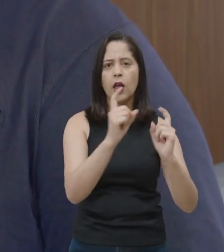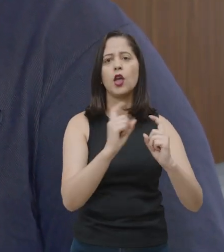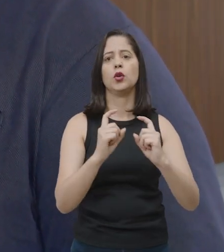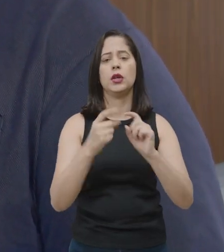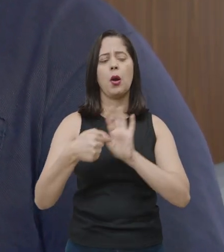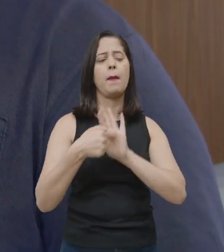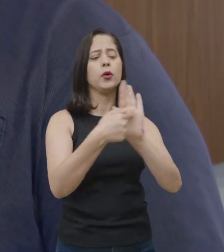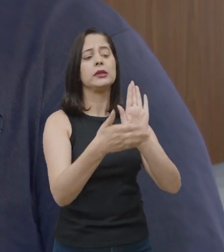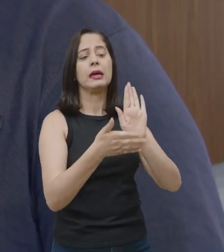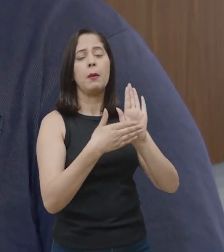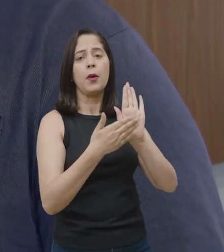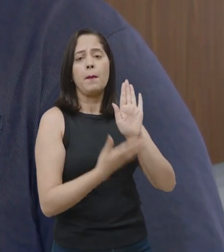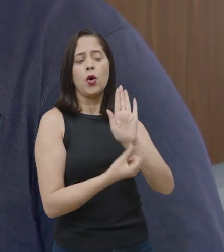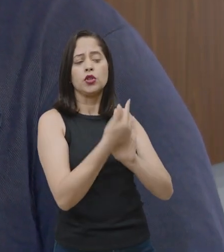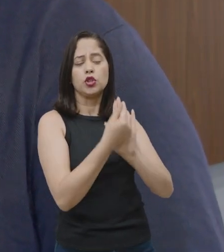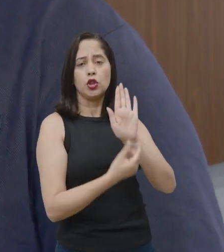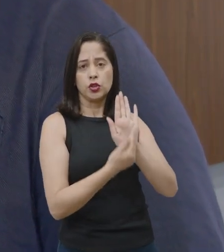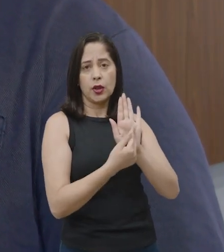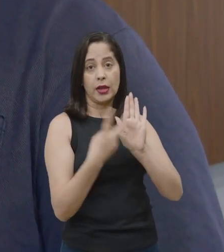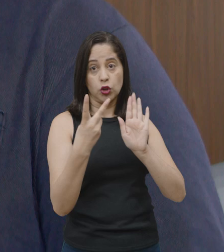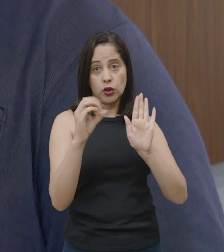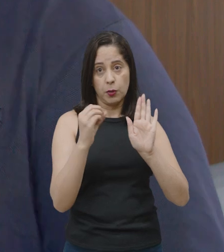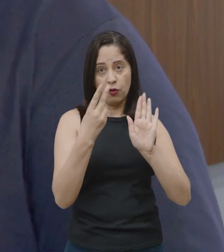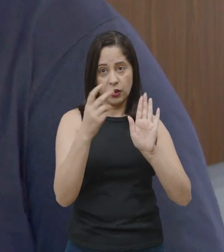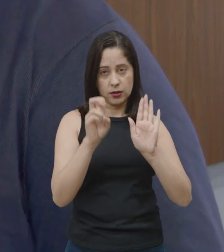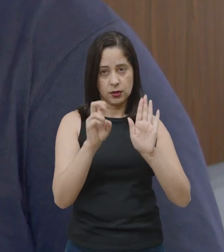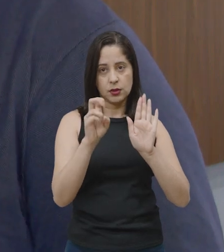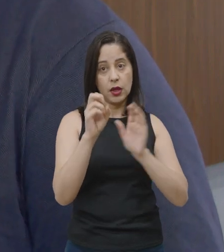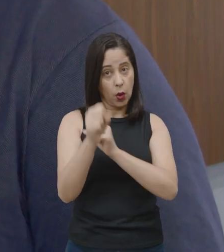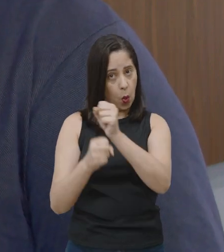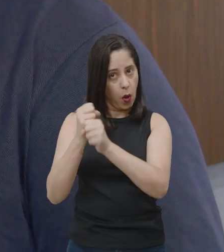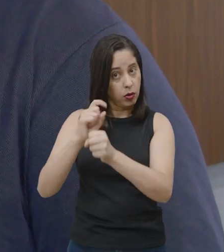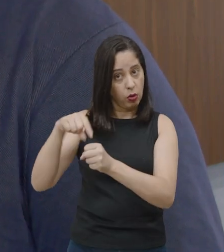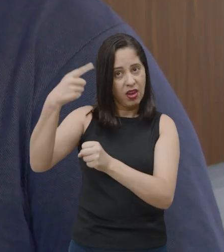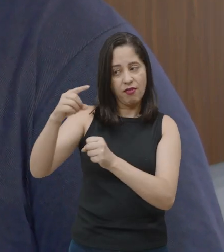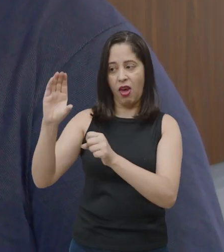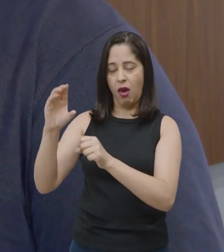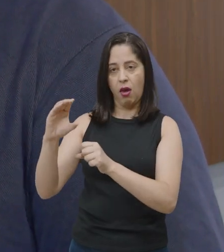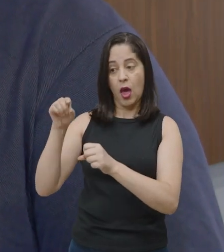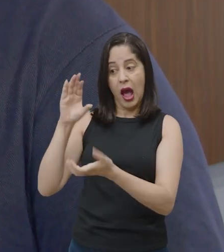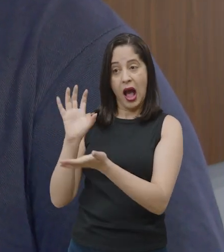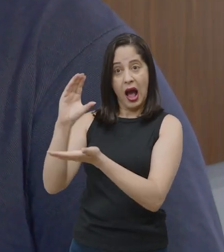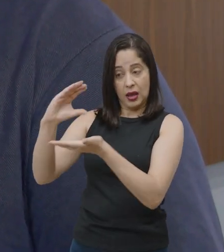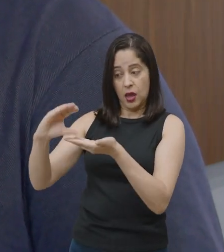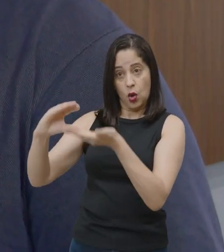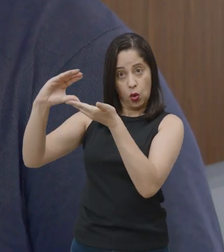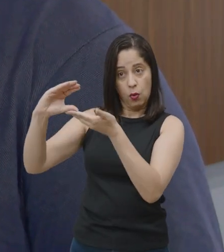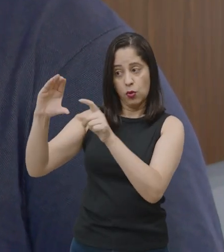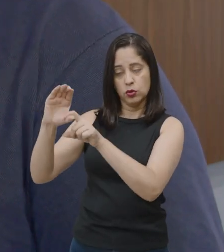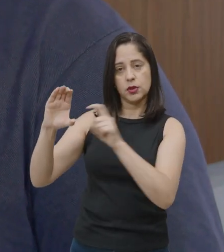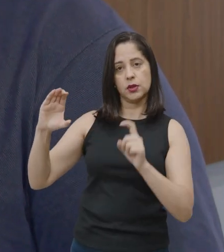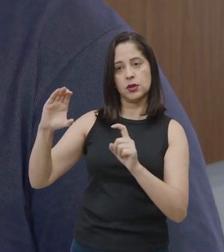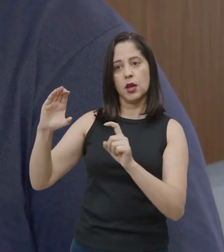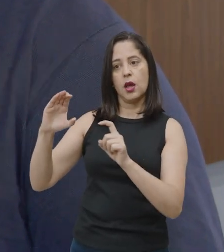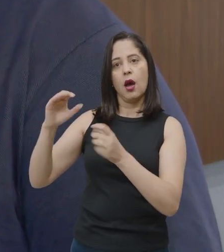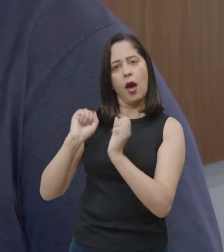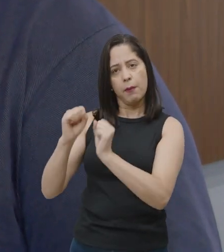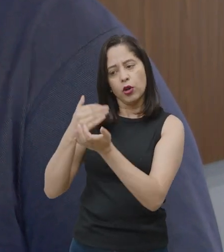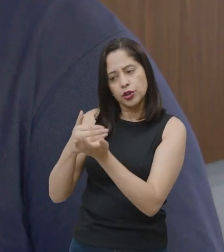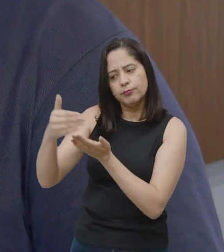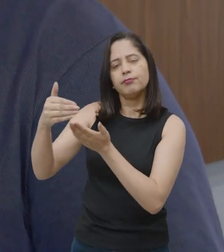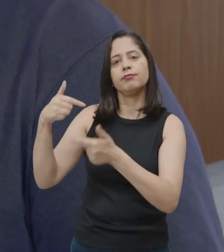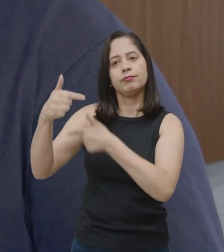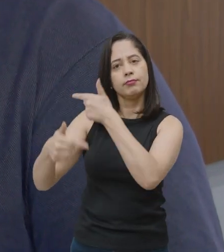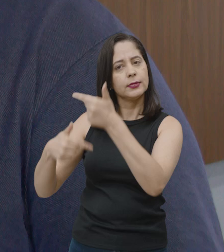levantamos e enviamos uma proposta orçamentária para que em 2025 o Comus seja independente financeiramente para